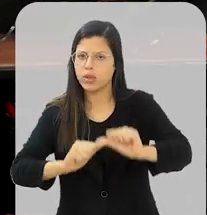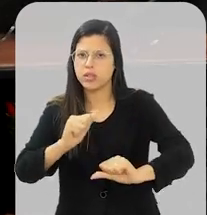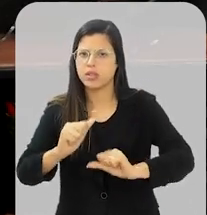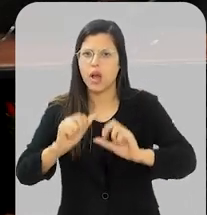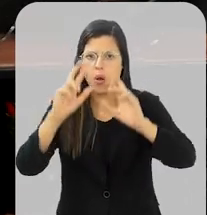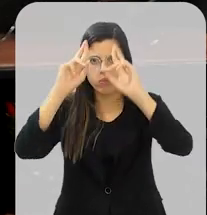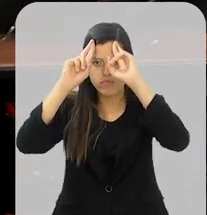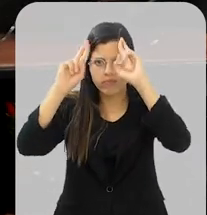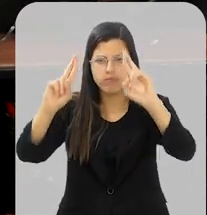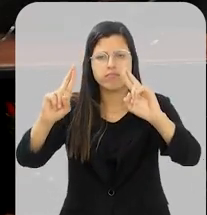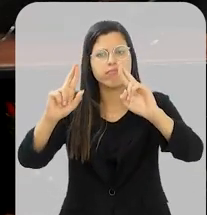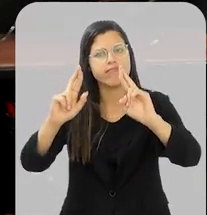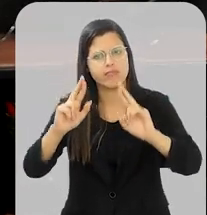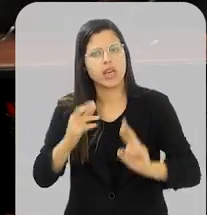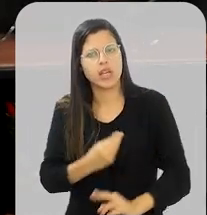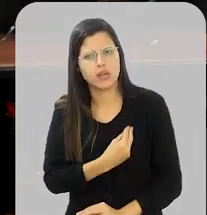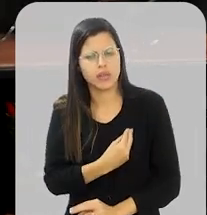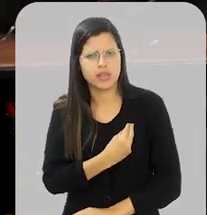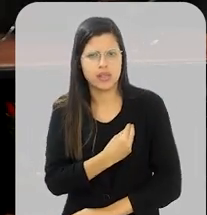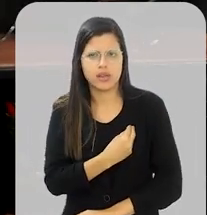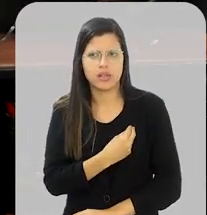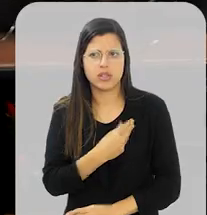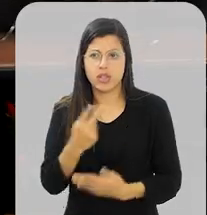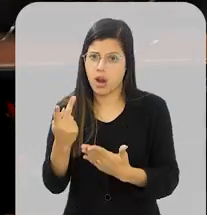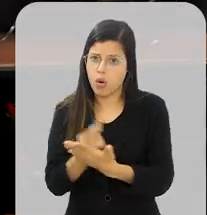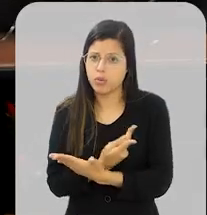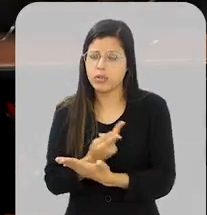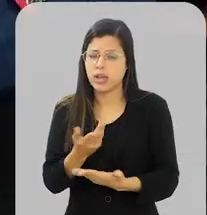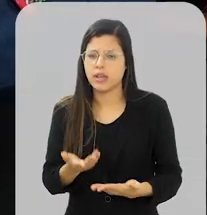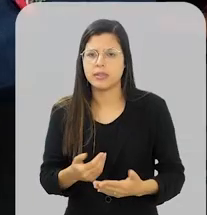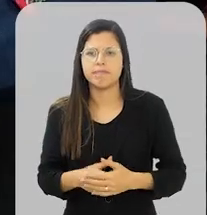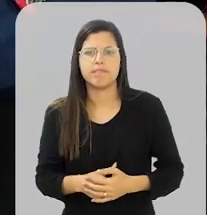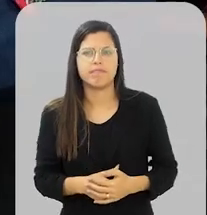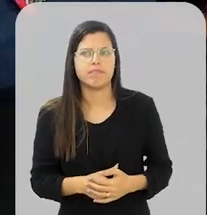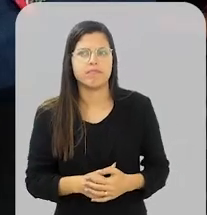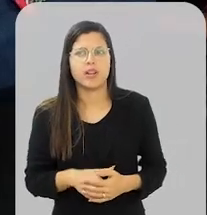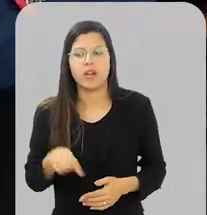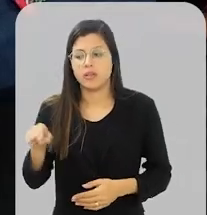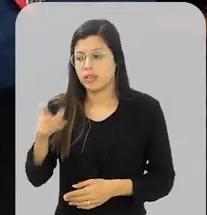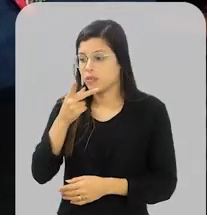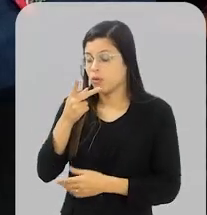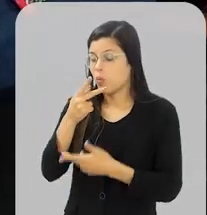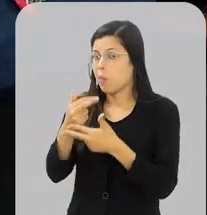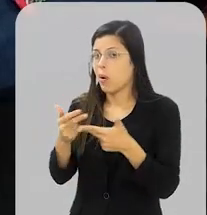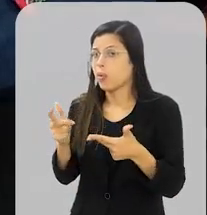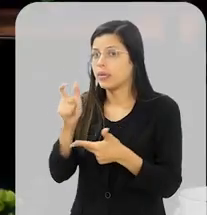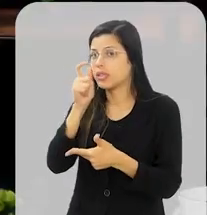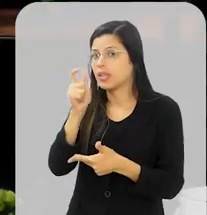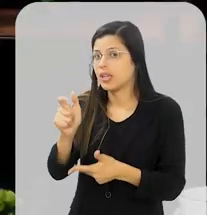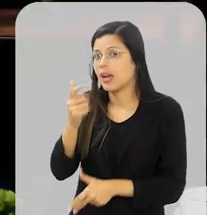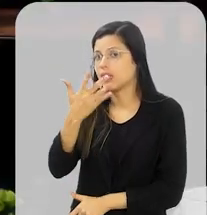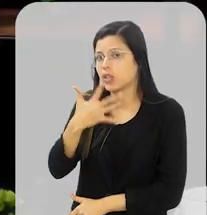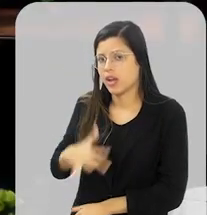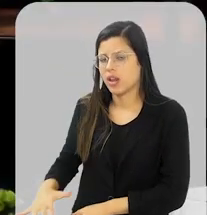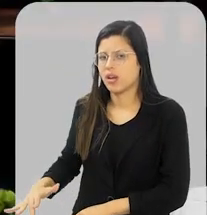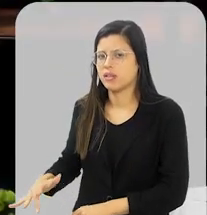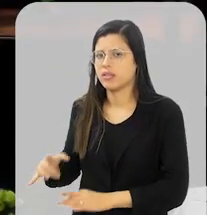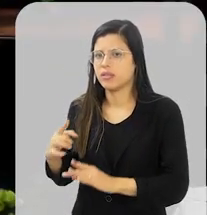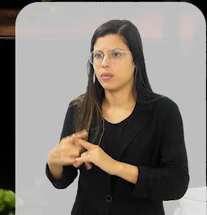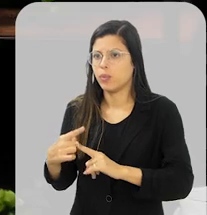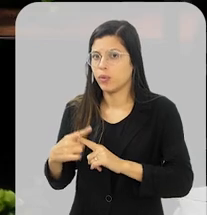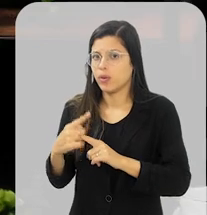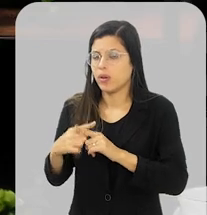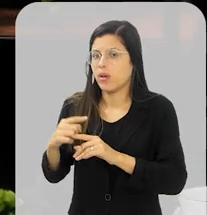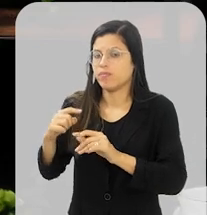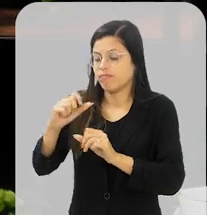que mudar. O respeito pode existir. E isso acontece. E você tocou num ponto bem interessante, né? Nas crianças. Porque sim, eu